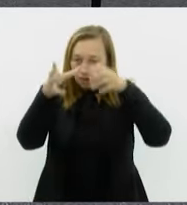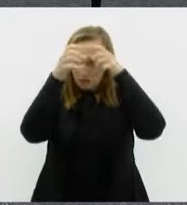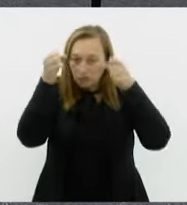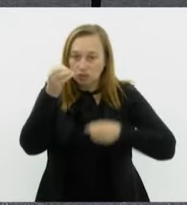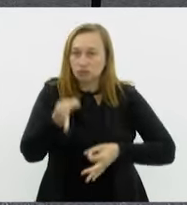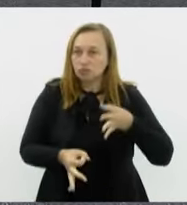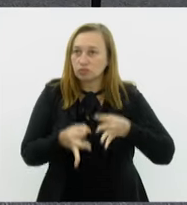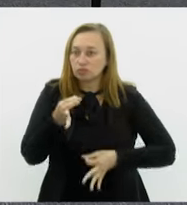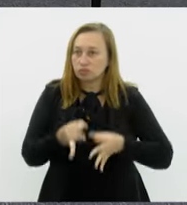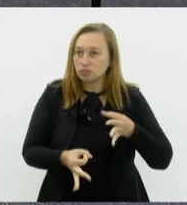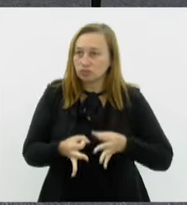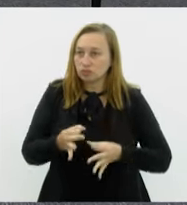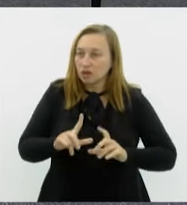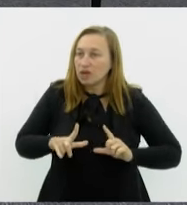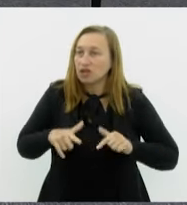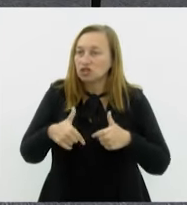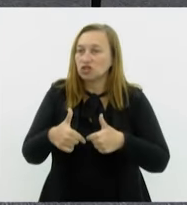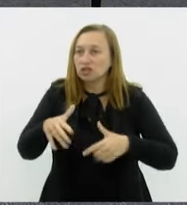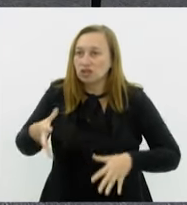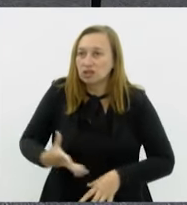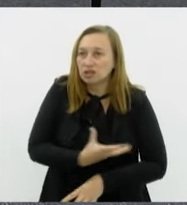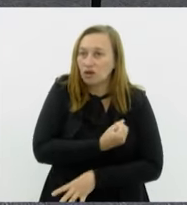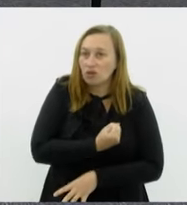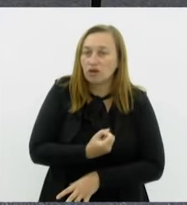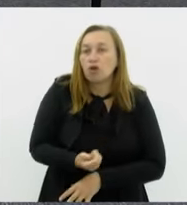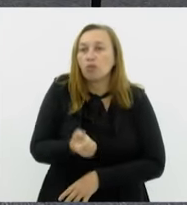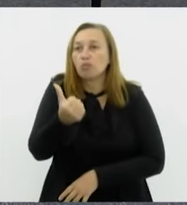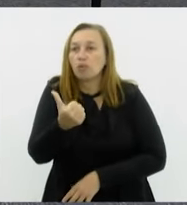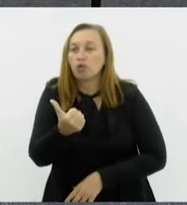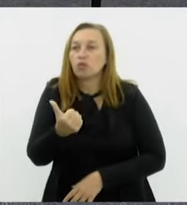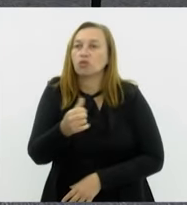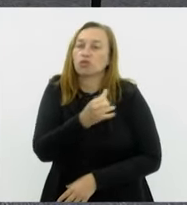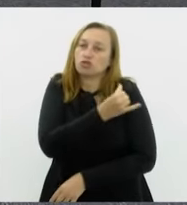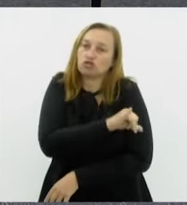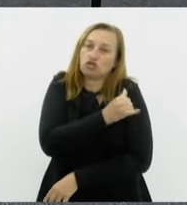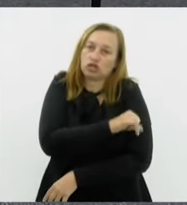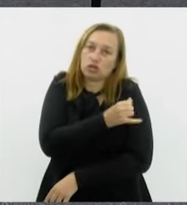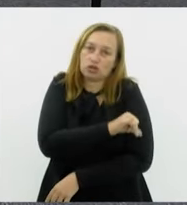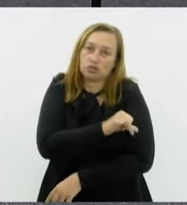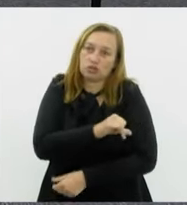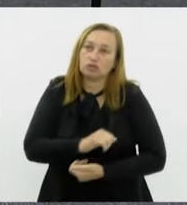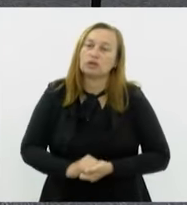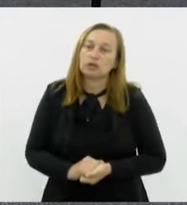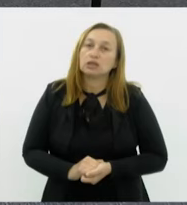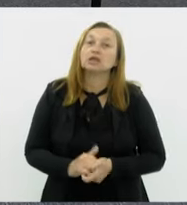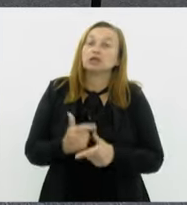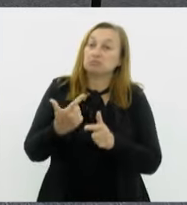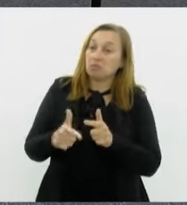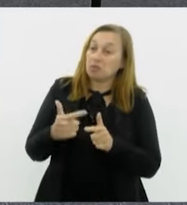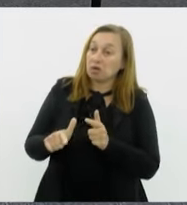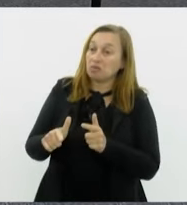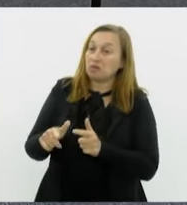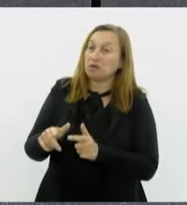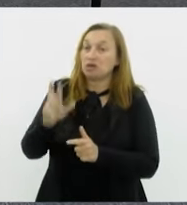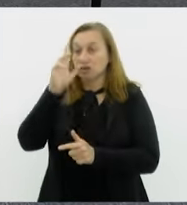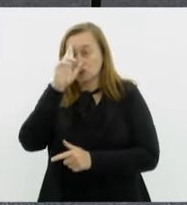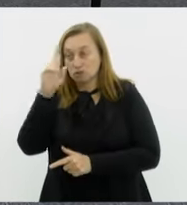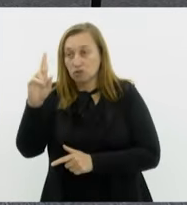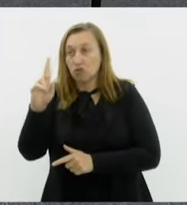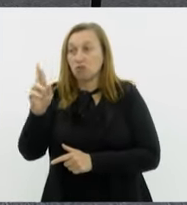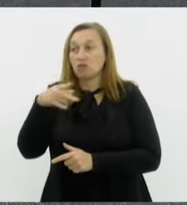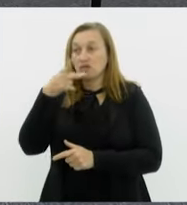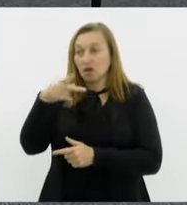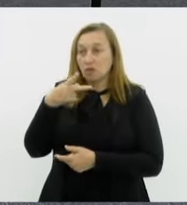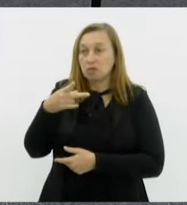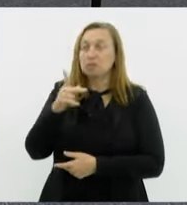que tomou, ajudando a salvar um pouco o Rio de Janeiro desse caos que Vossa Excelência enumerou com números gritantes. Então,